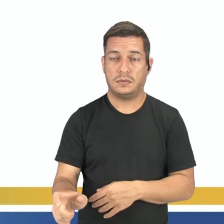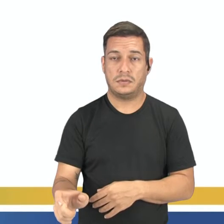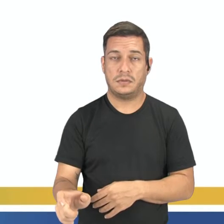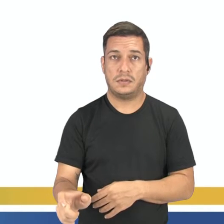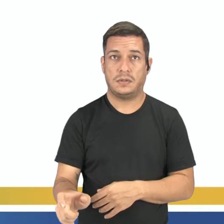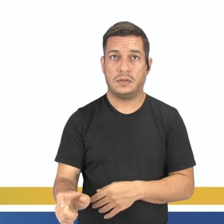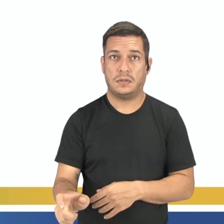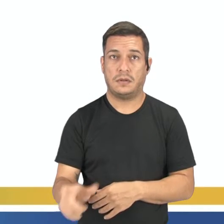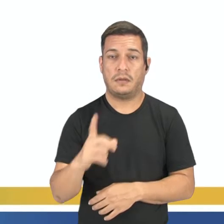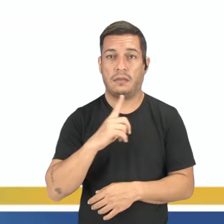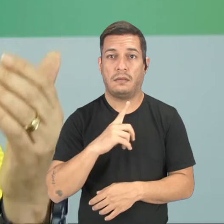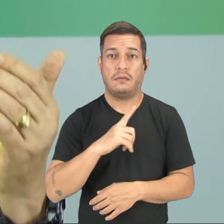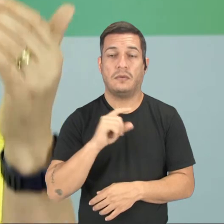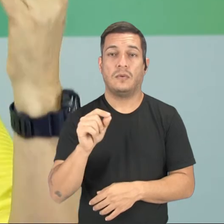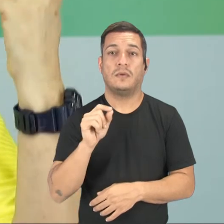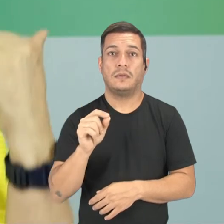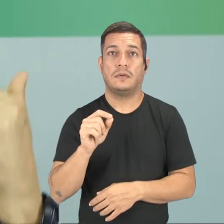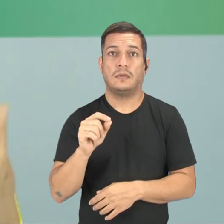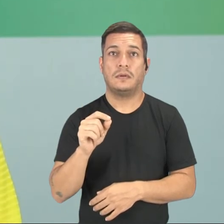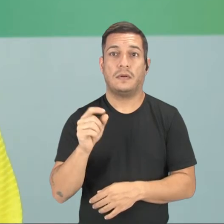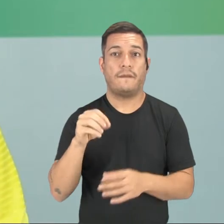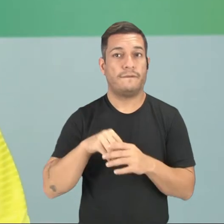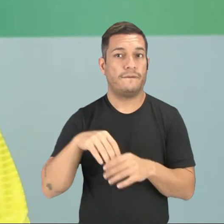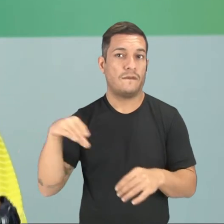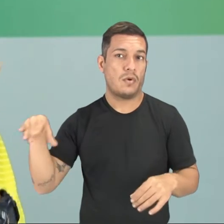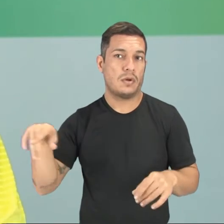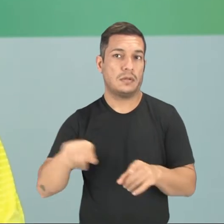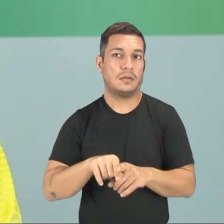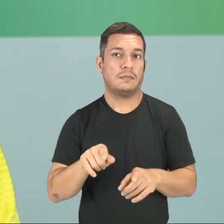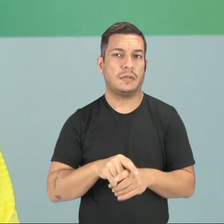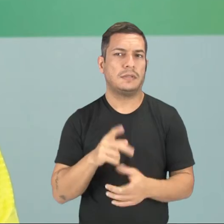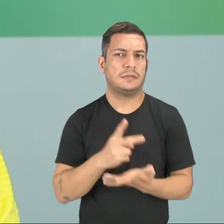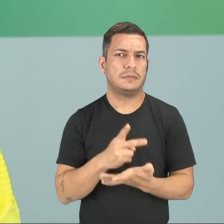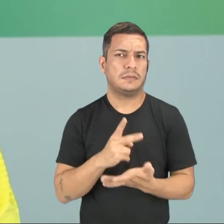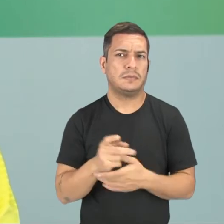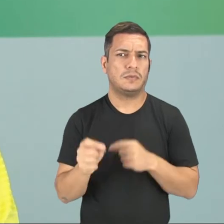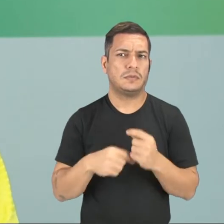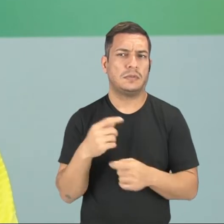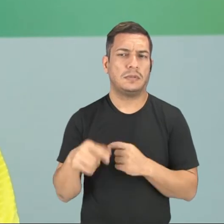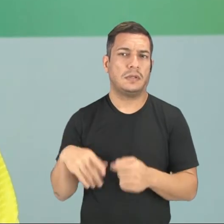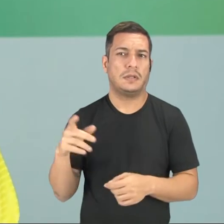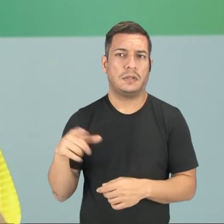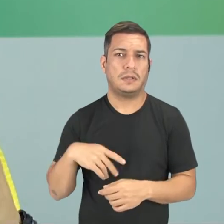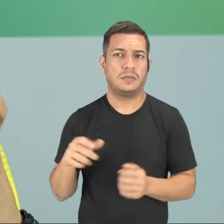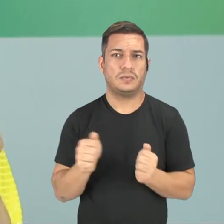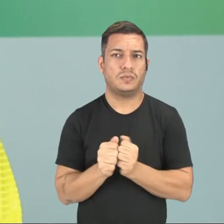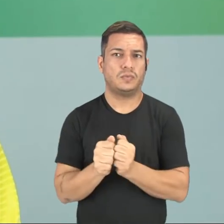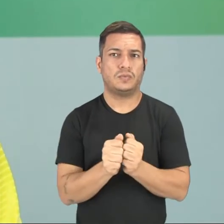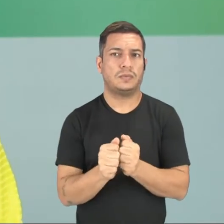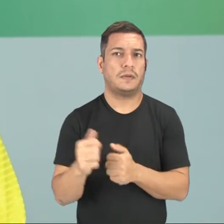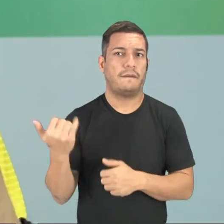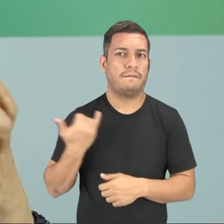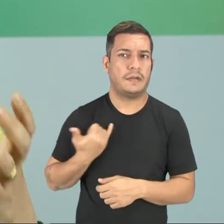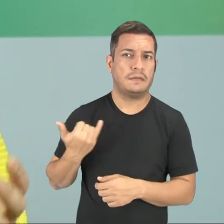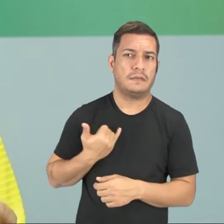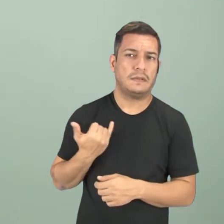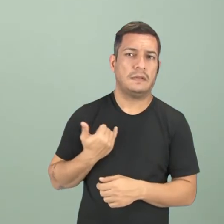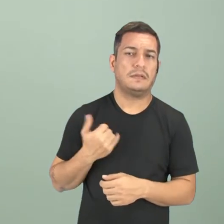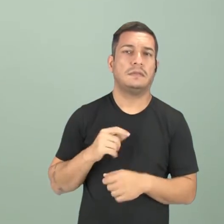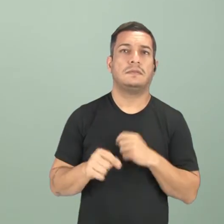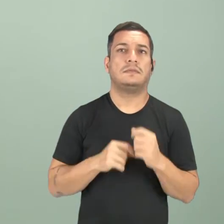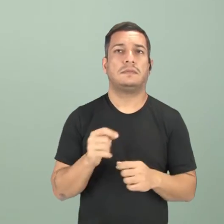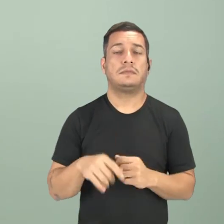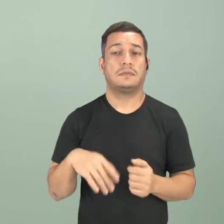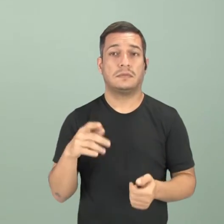arbitrando, ele tem um árbitro fora que a todo tempo acompanha ele e que diz para ele com fidedignidade